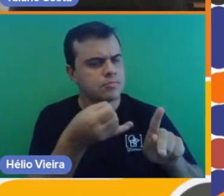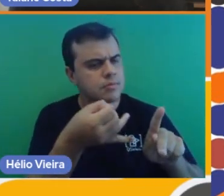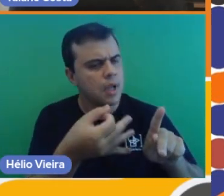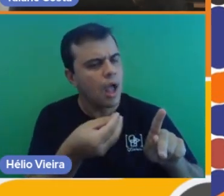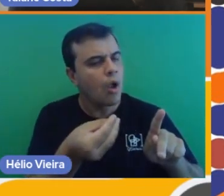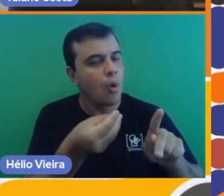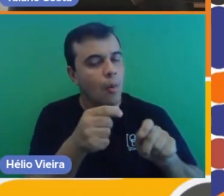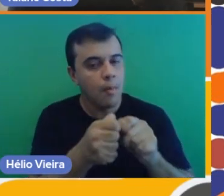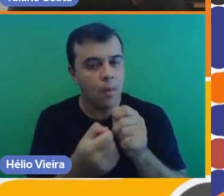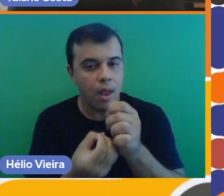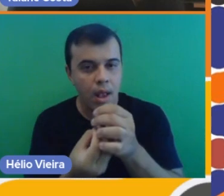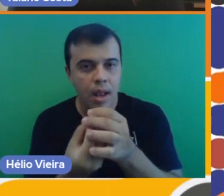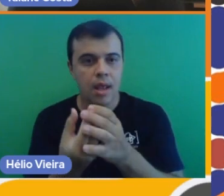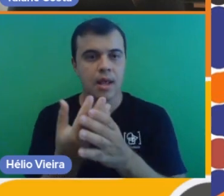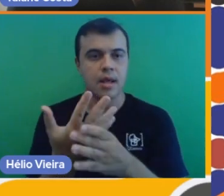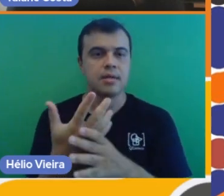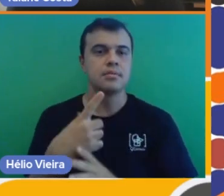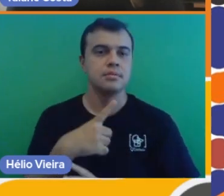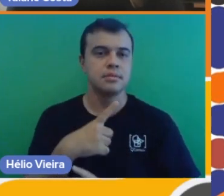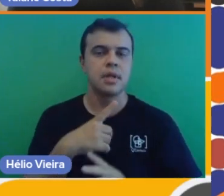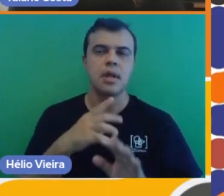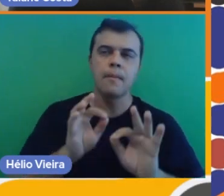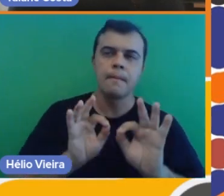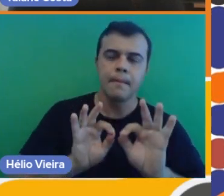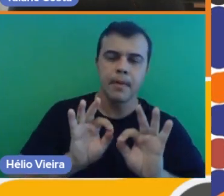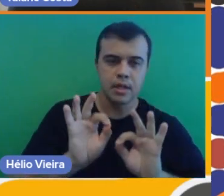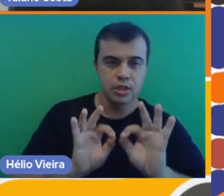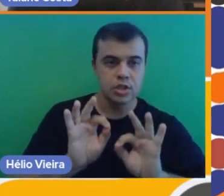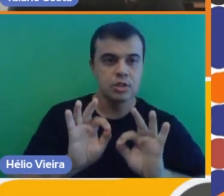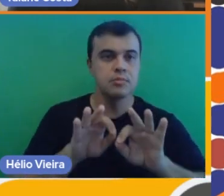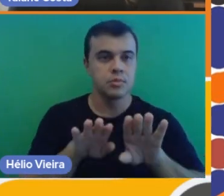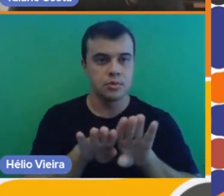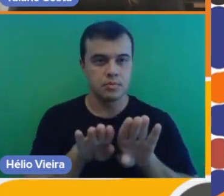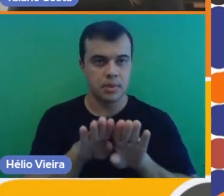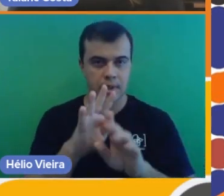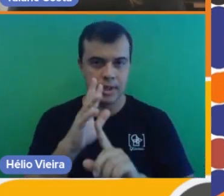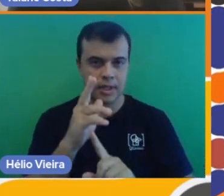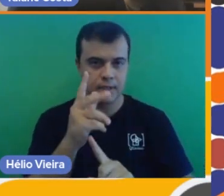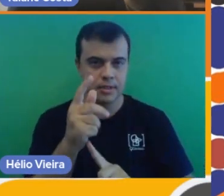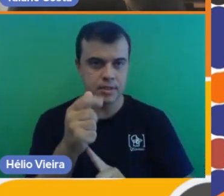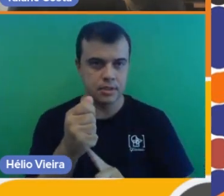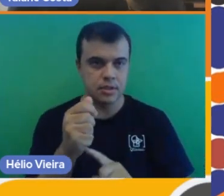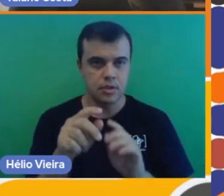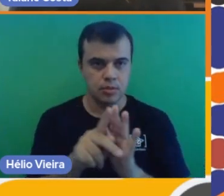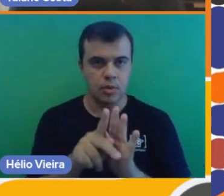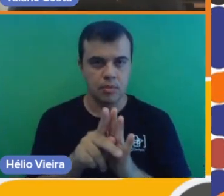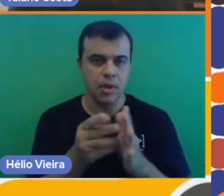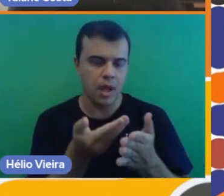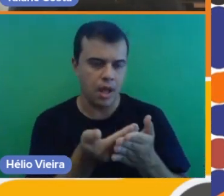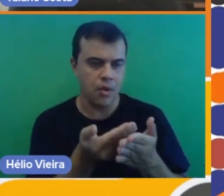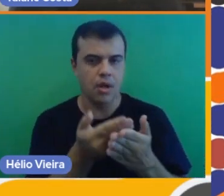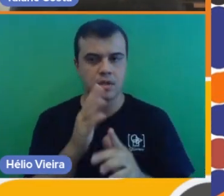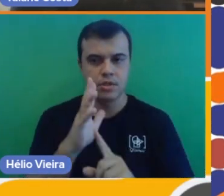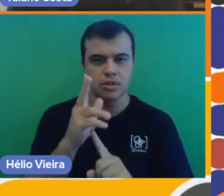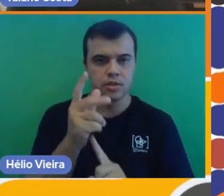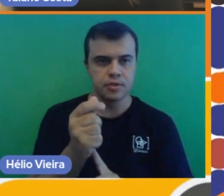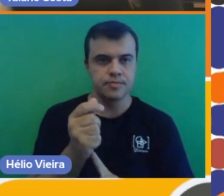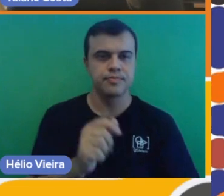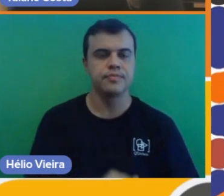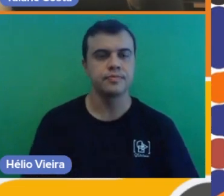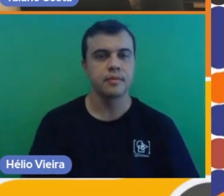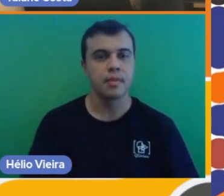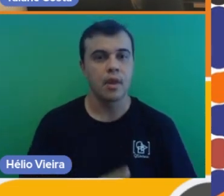as produções, né, o planejamento das artes, da aula de artes. E